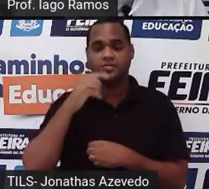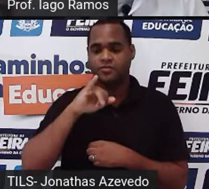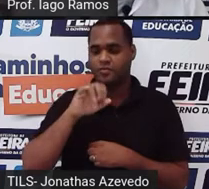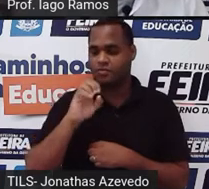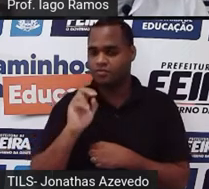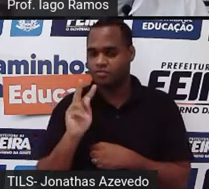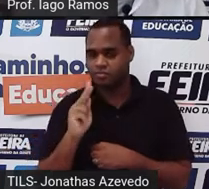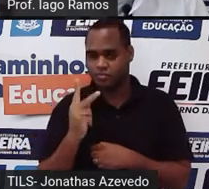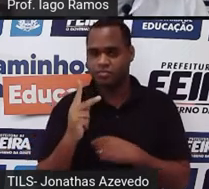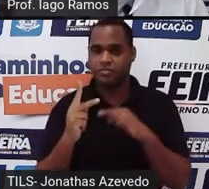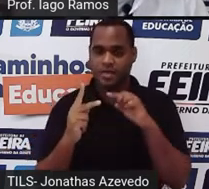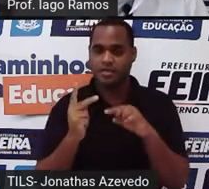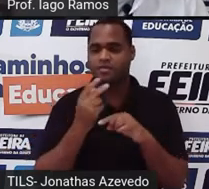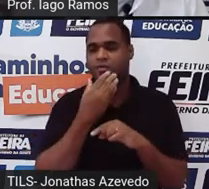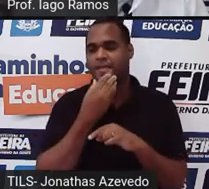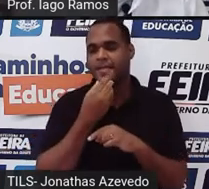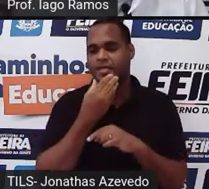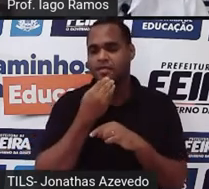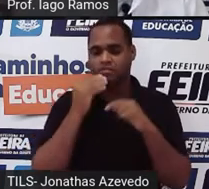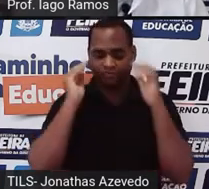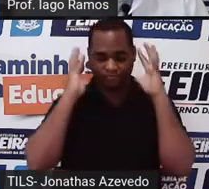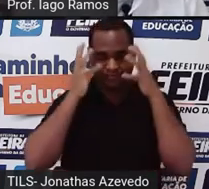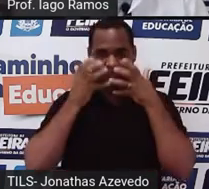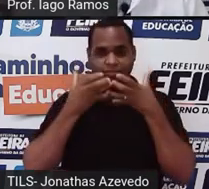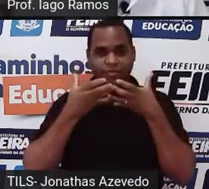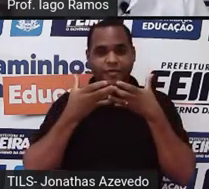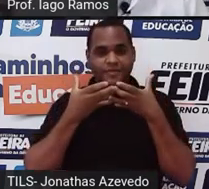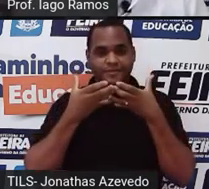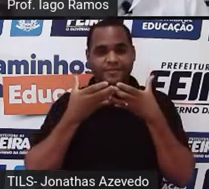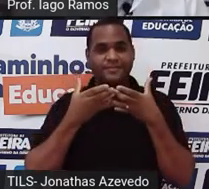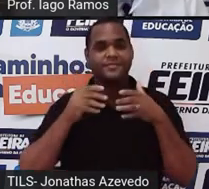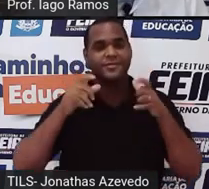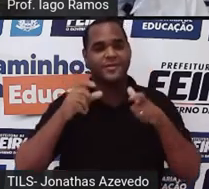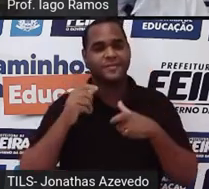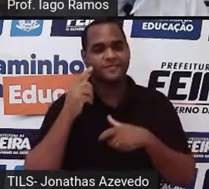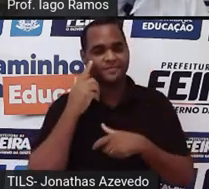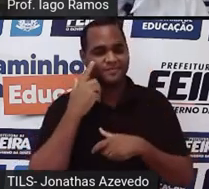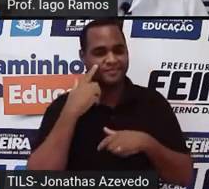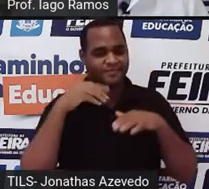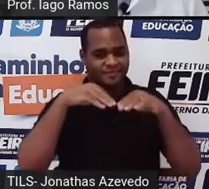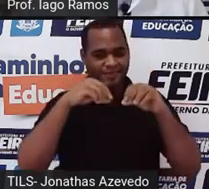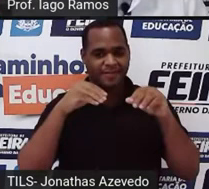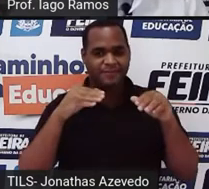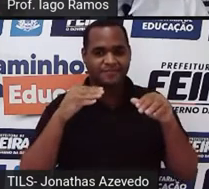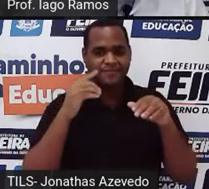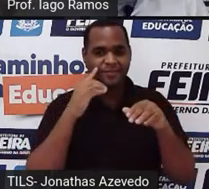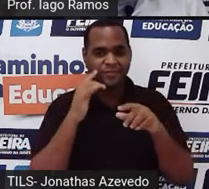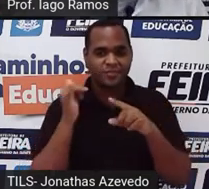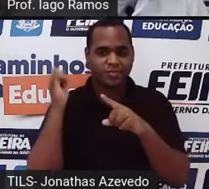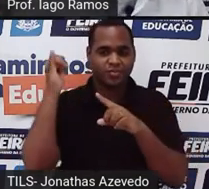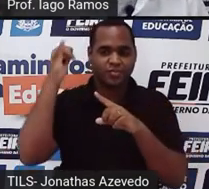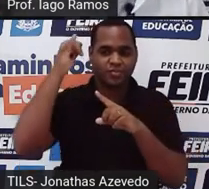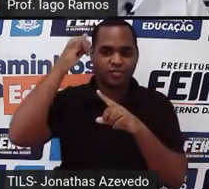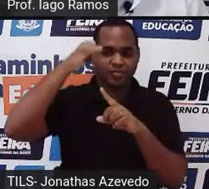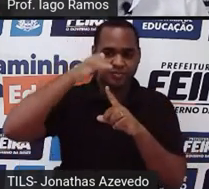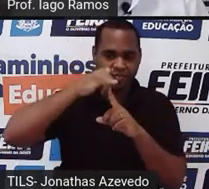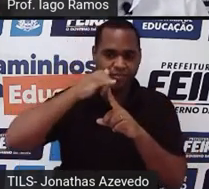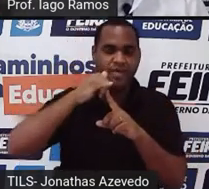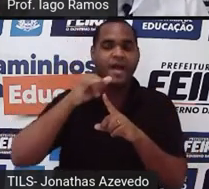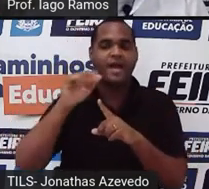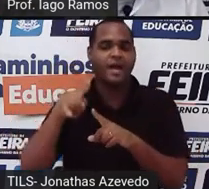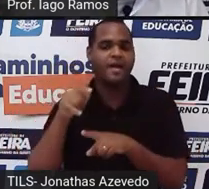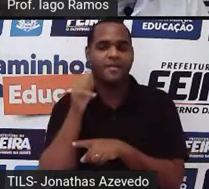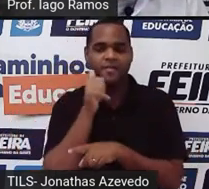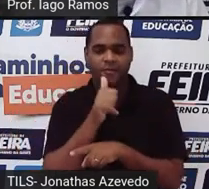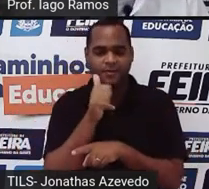Glenn, né, a orbitar a Terra, a Katherine Johnson, essa mulher guerreira, essa